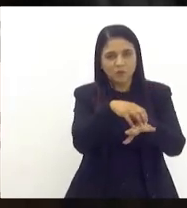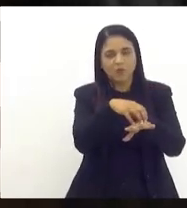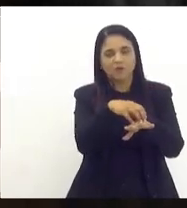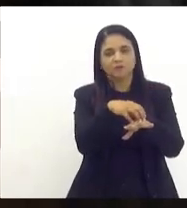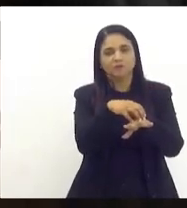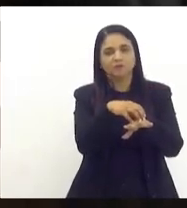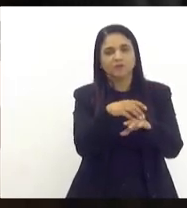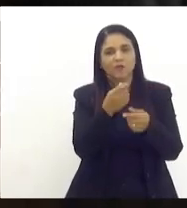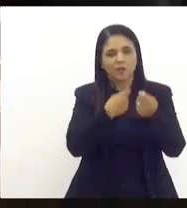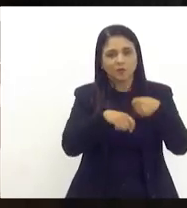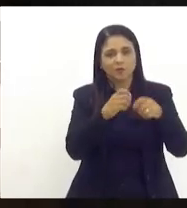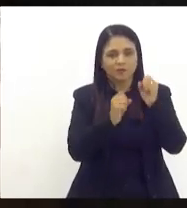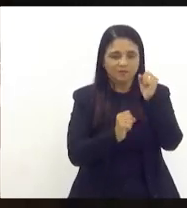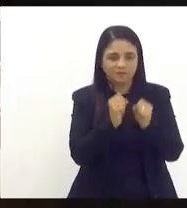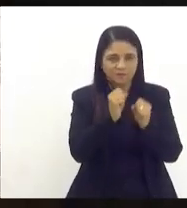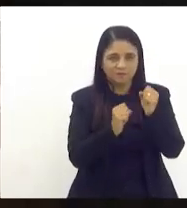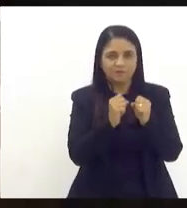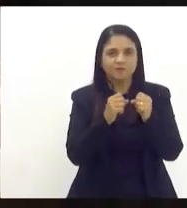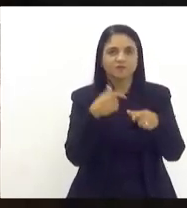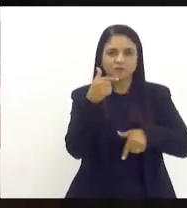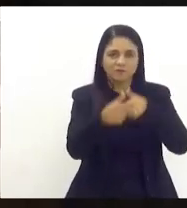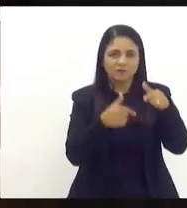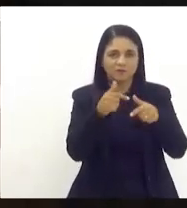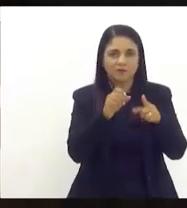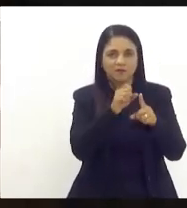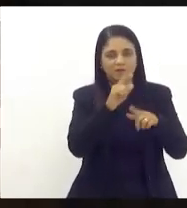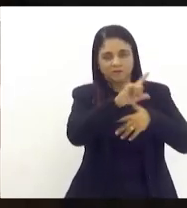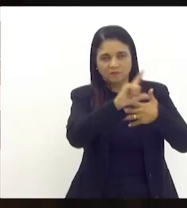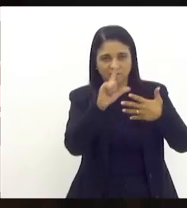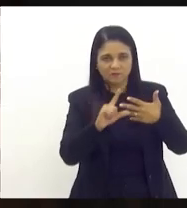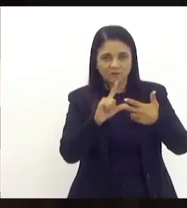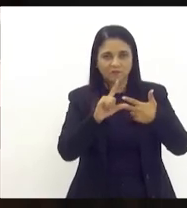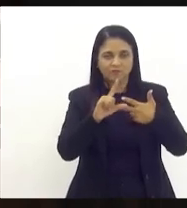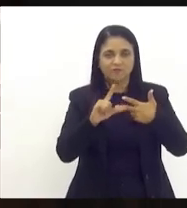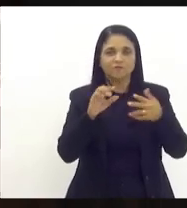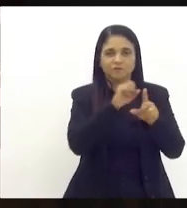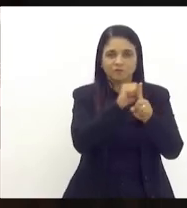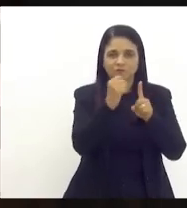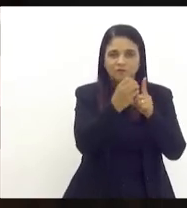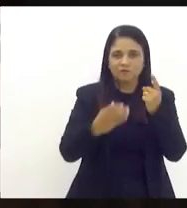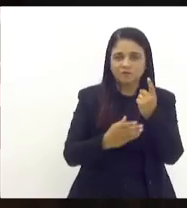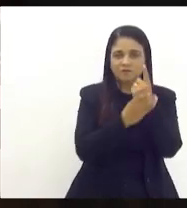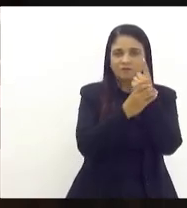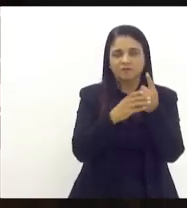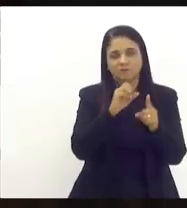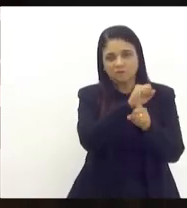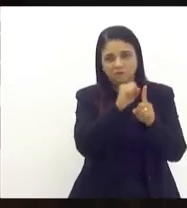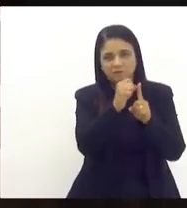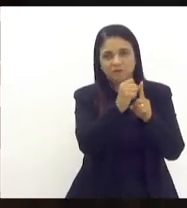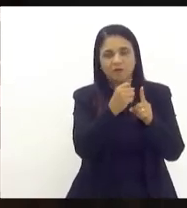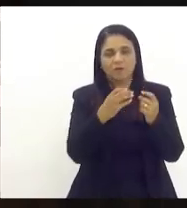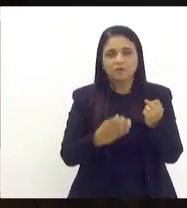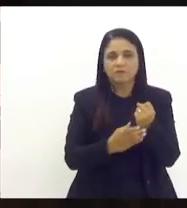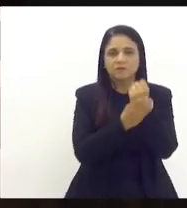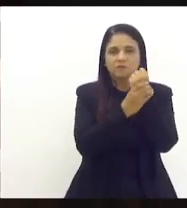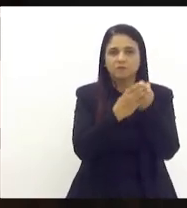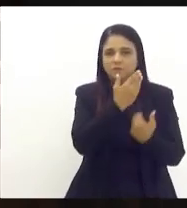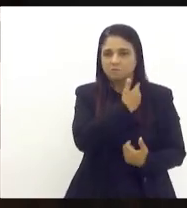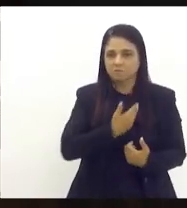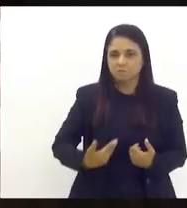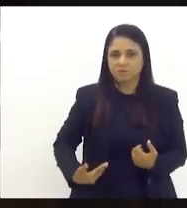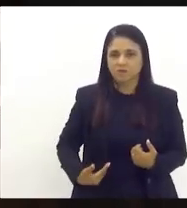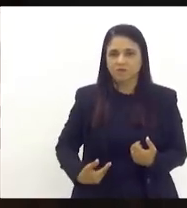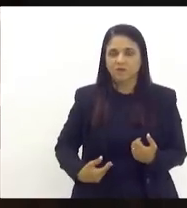economia Indústria e Comércio de trabalho legislativo social e Seguridade Social e de segurança pública